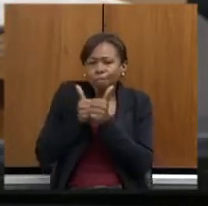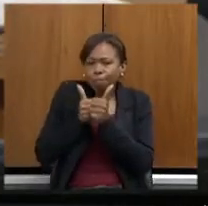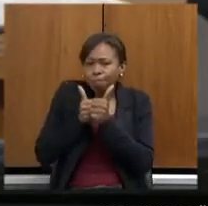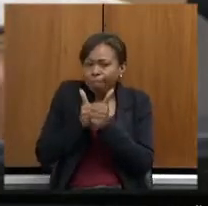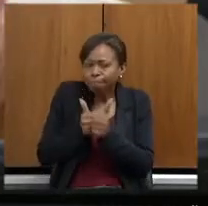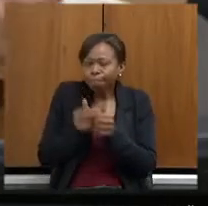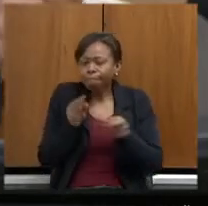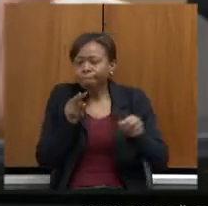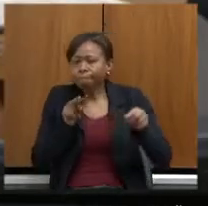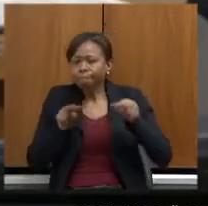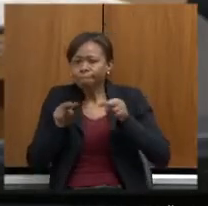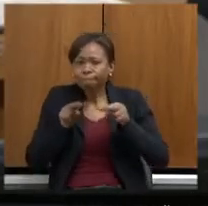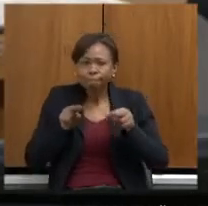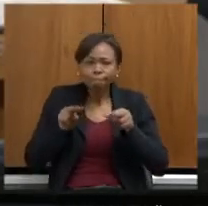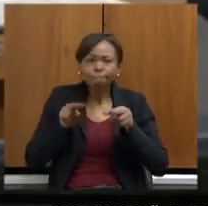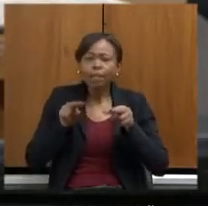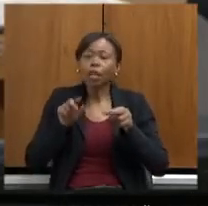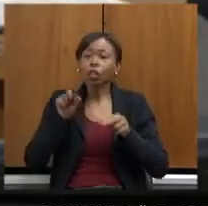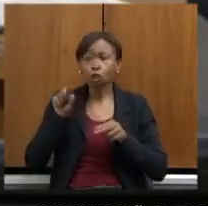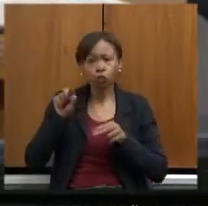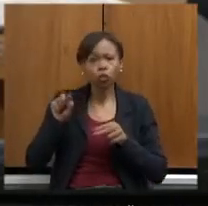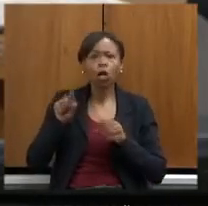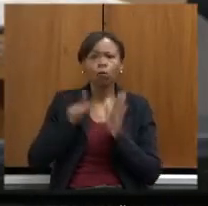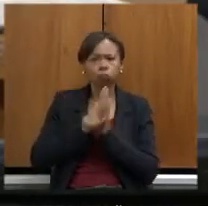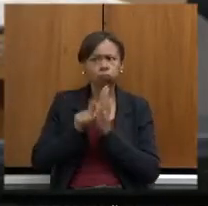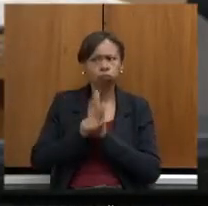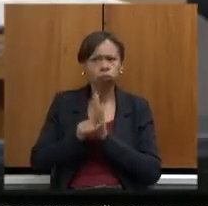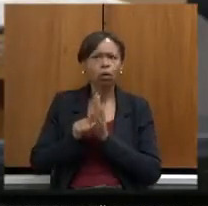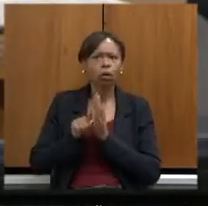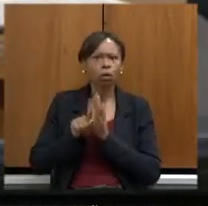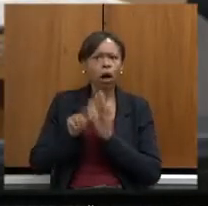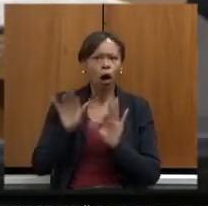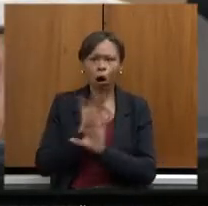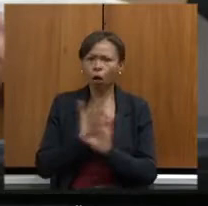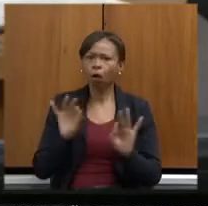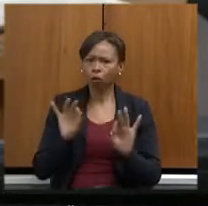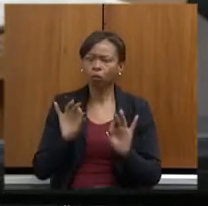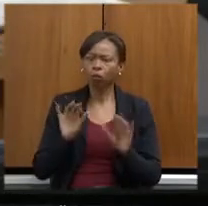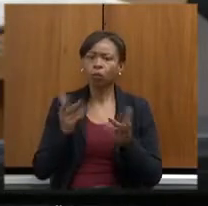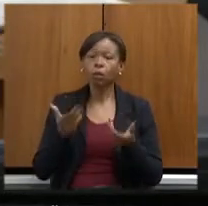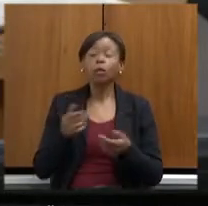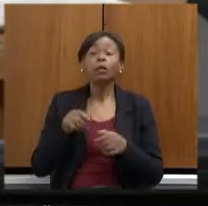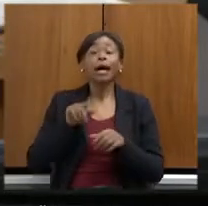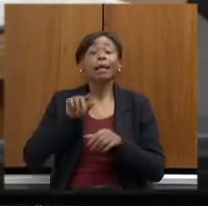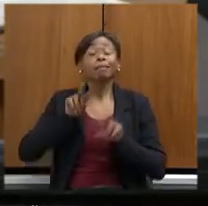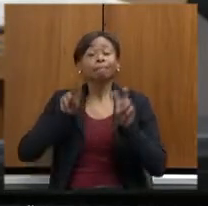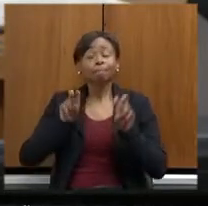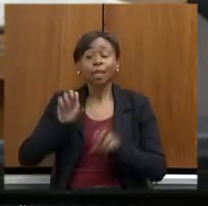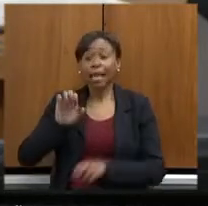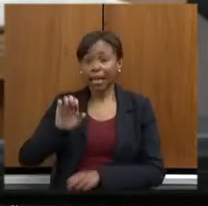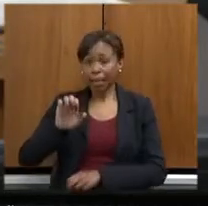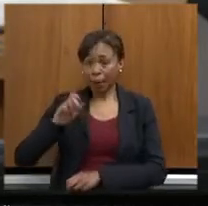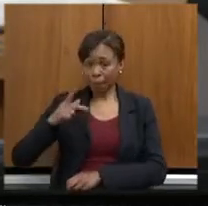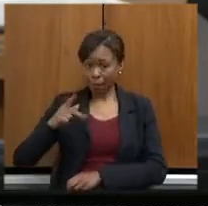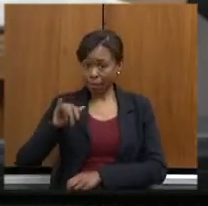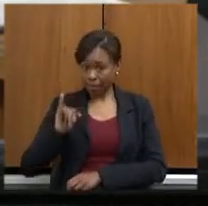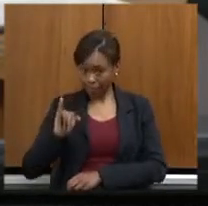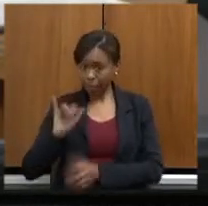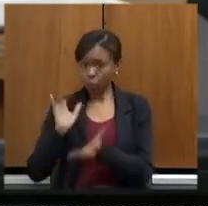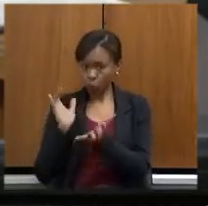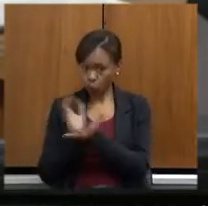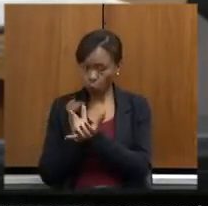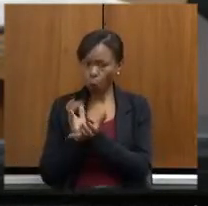e que eu acho que a sua consideração veio em muito boa hora tá questão dos epis eu vejo que é